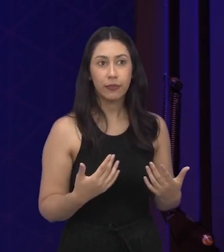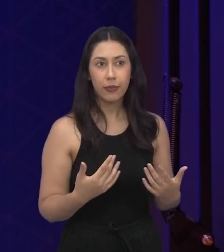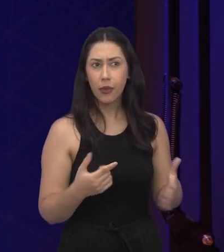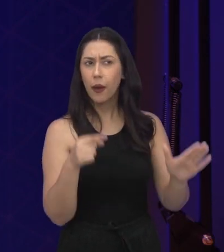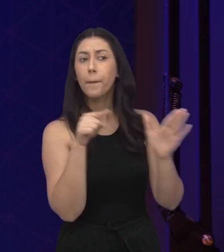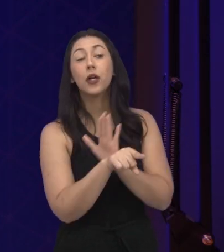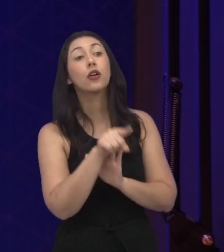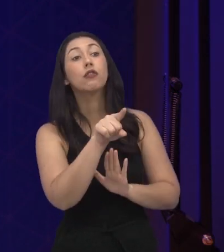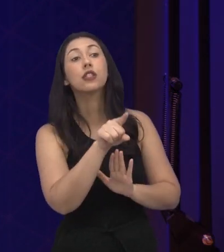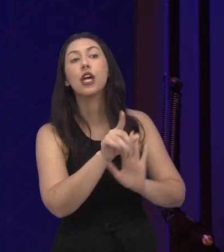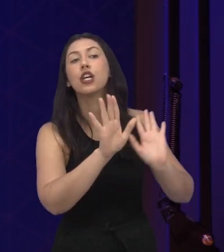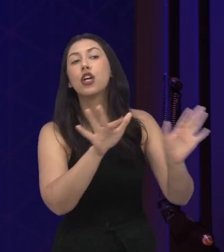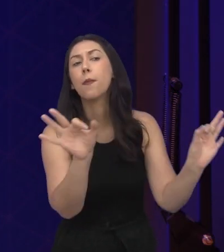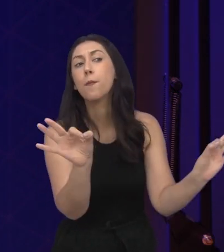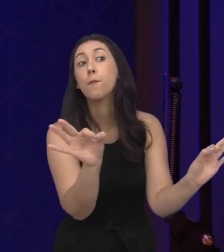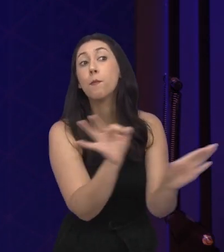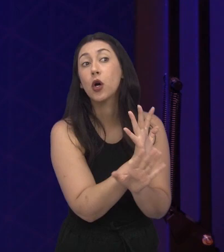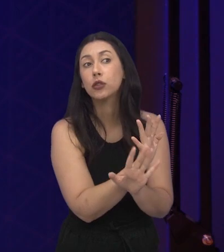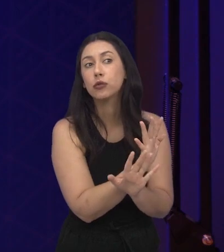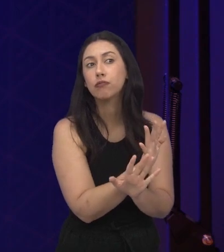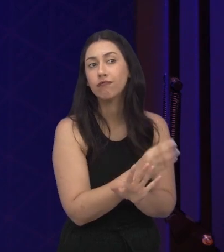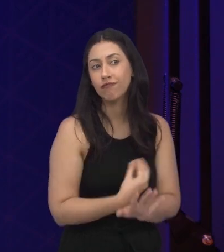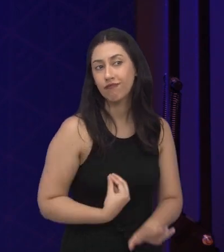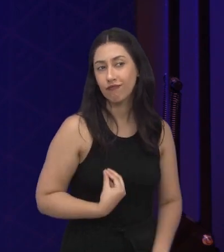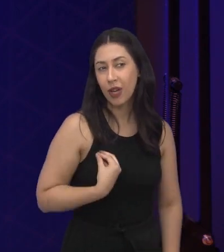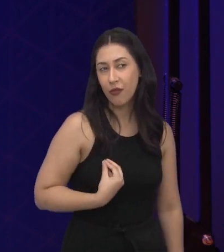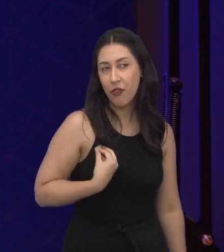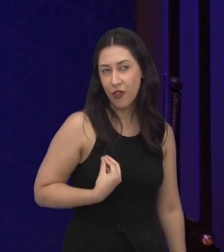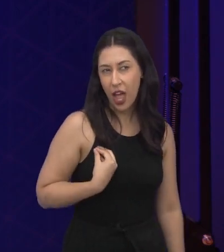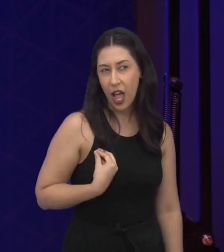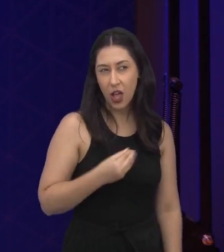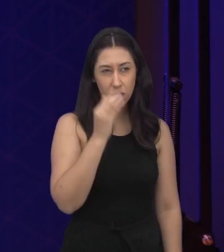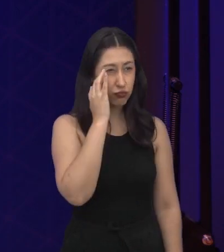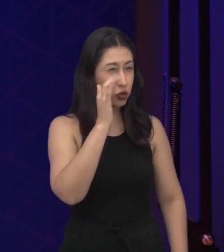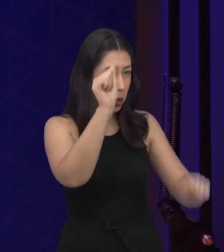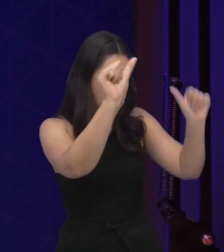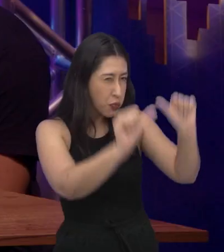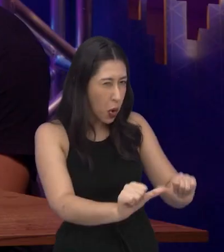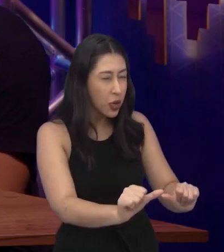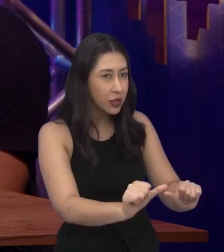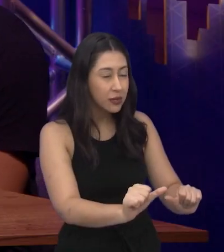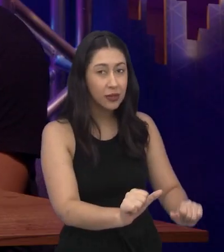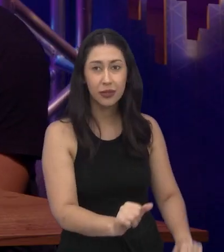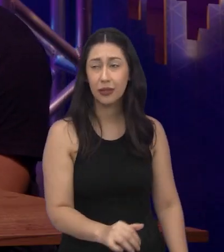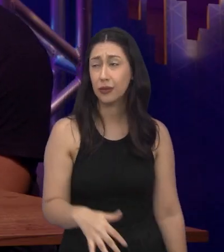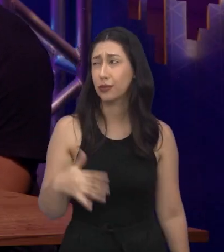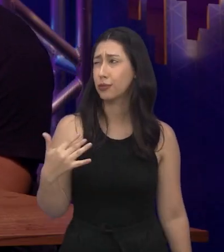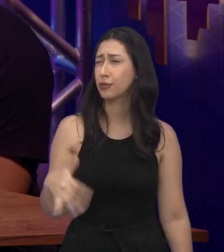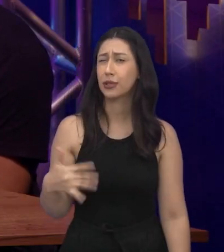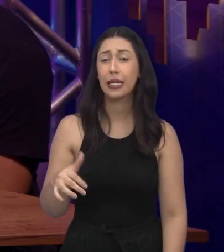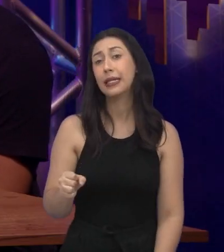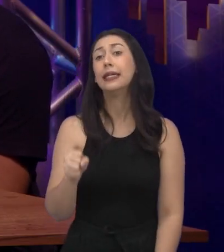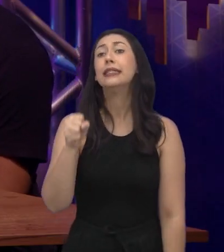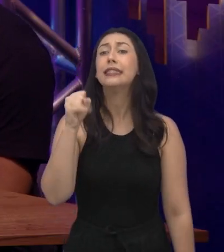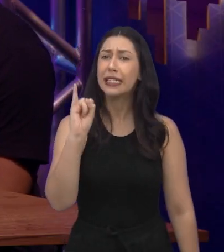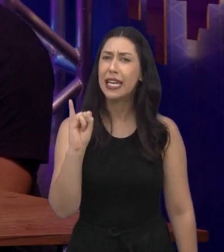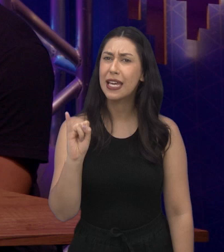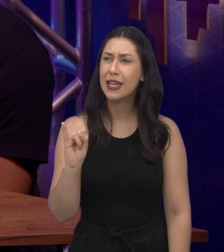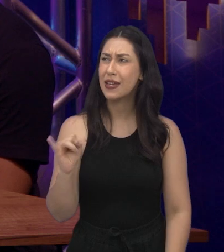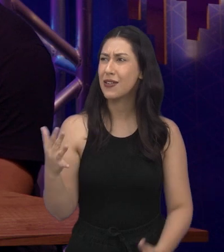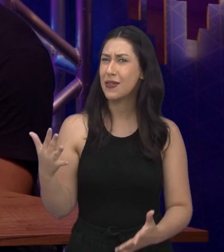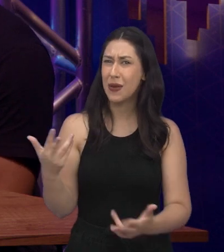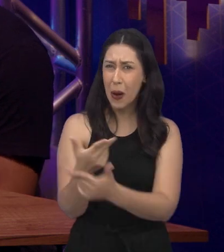você está preparado para viver uma distopia tipo Mad Max? Nossa, a gente falou tanto daqui. Se fosse uma distopia,